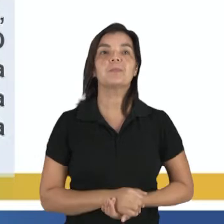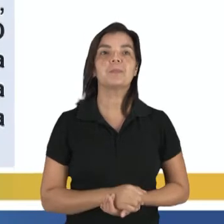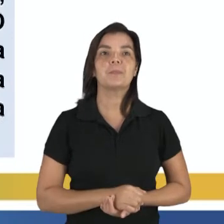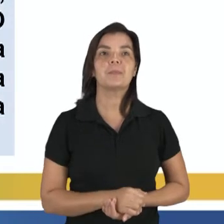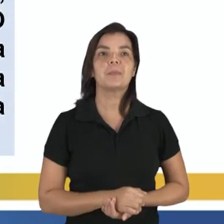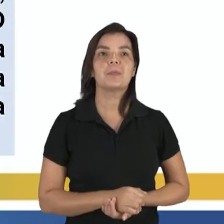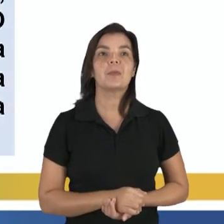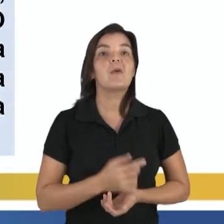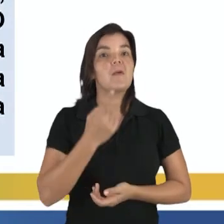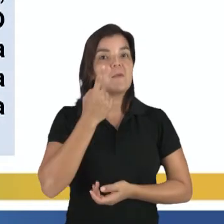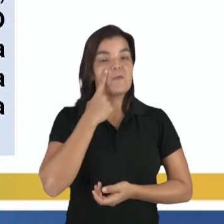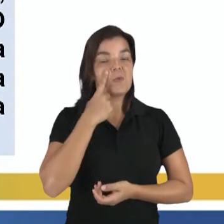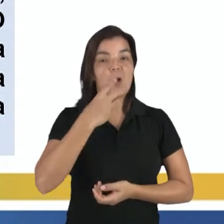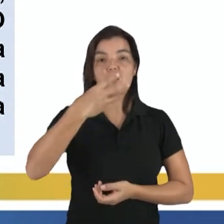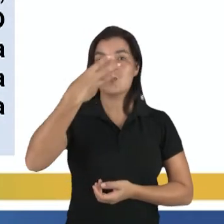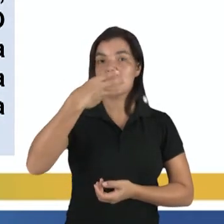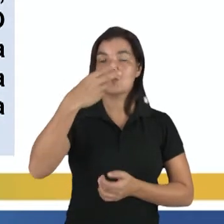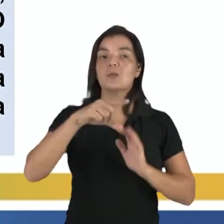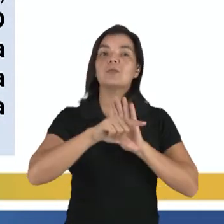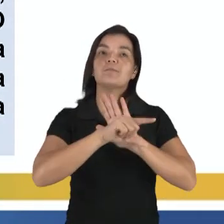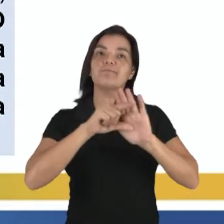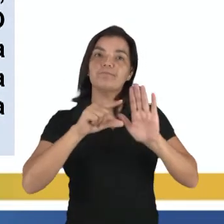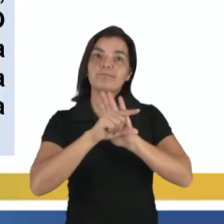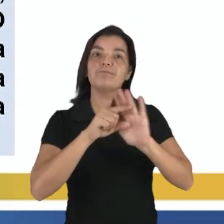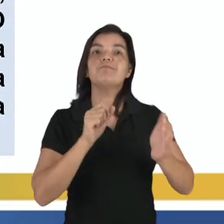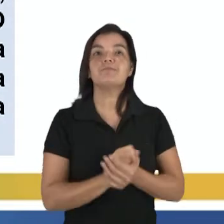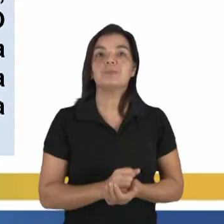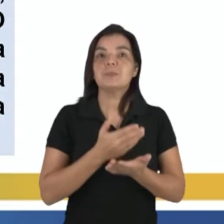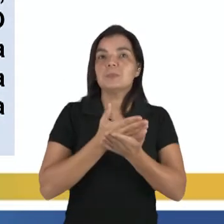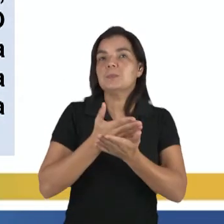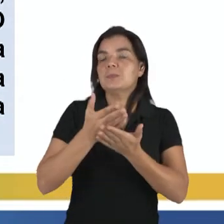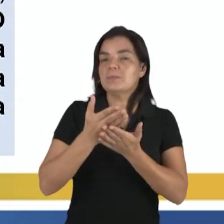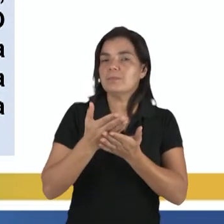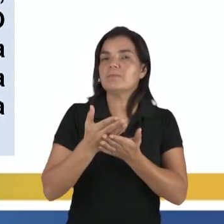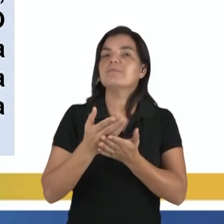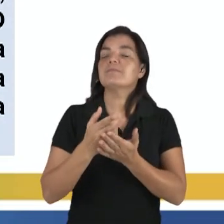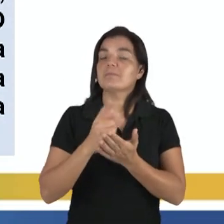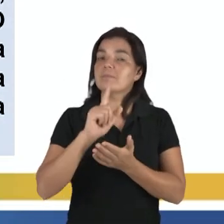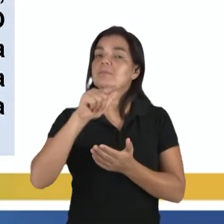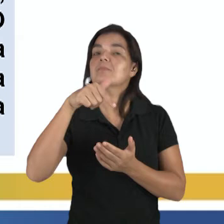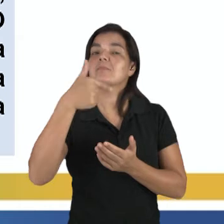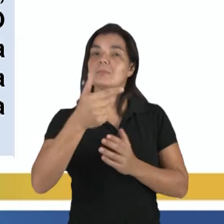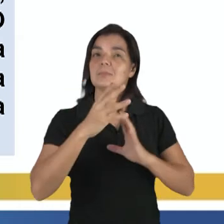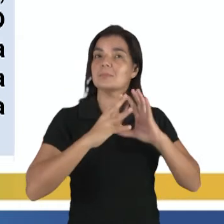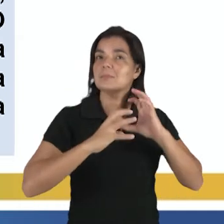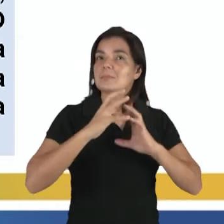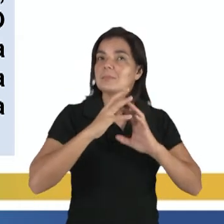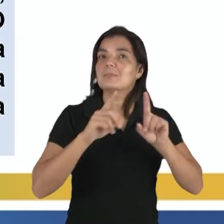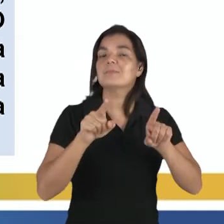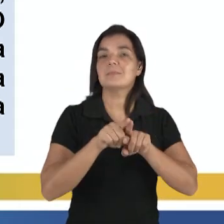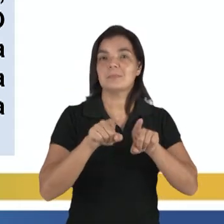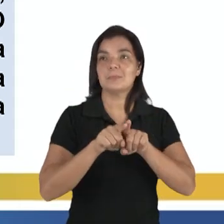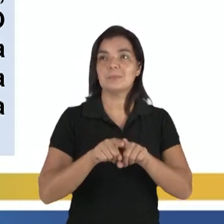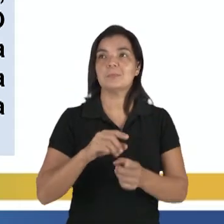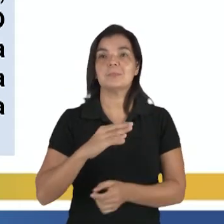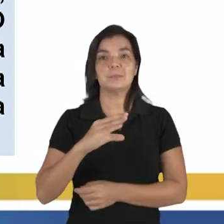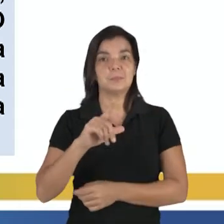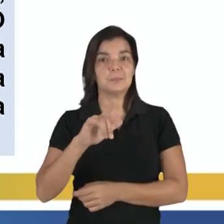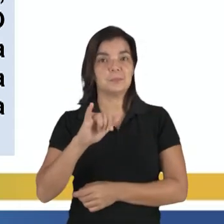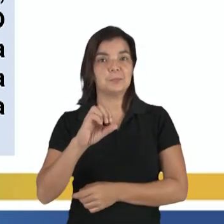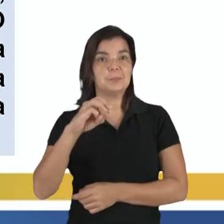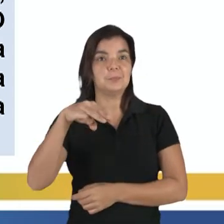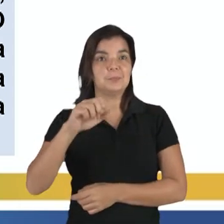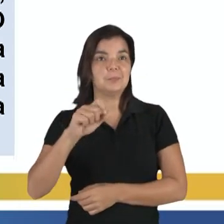colo. Veja que no terceiro parágrafo a gente observa que inicia-se, além